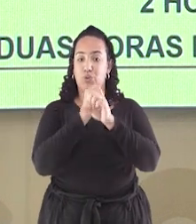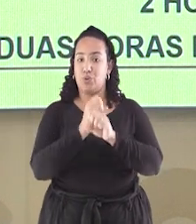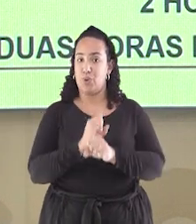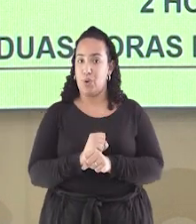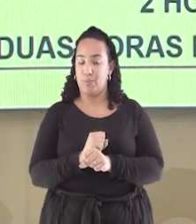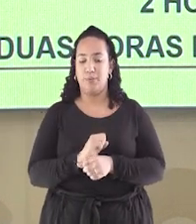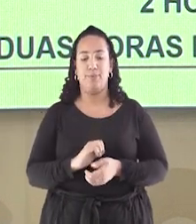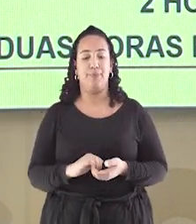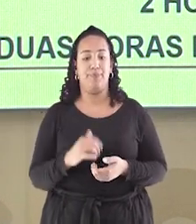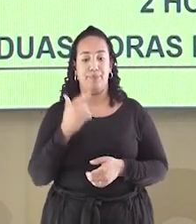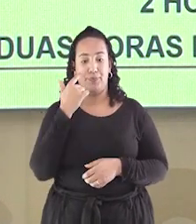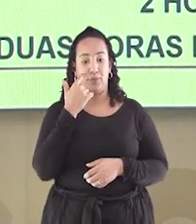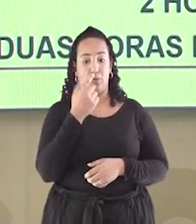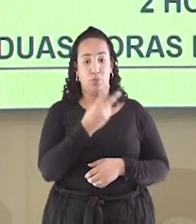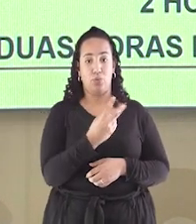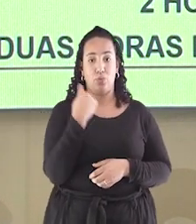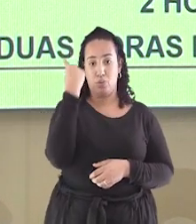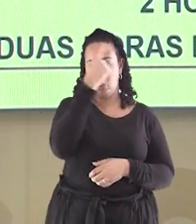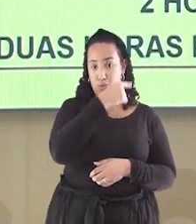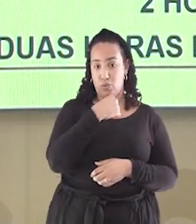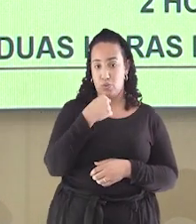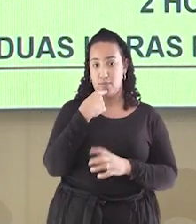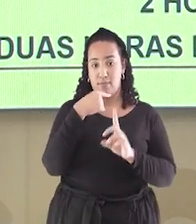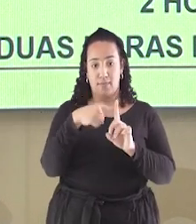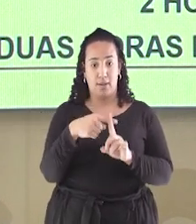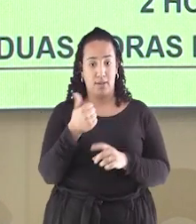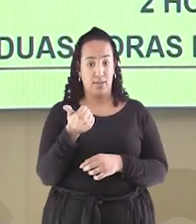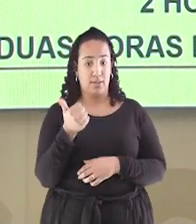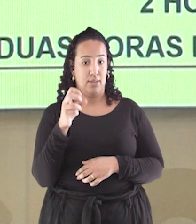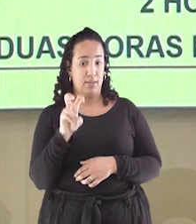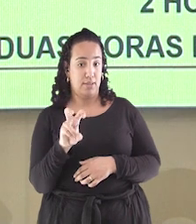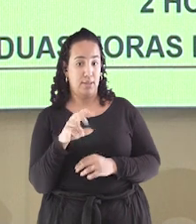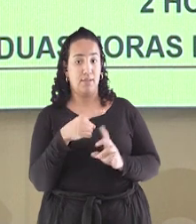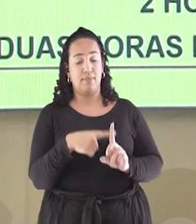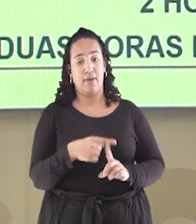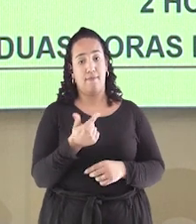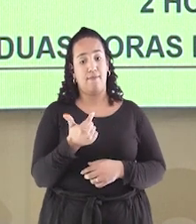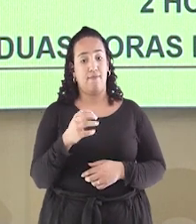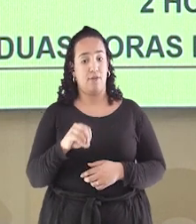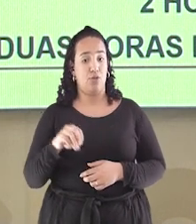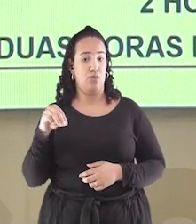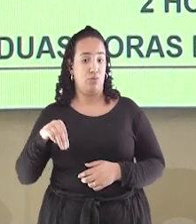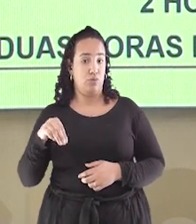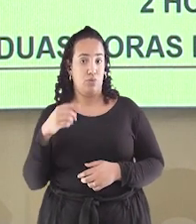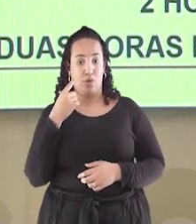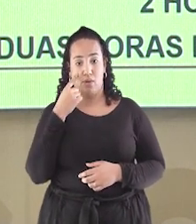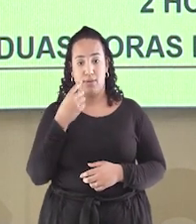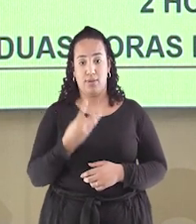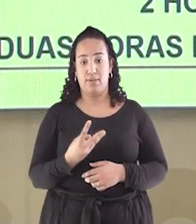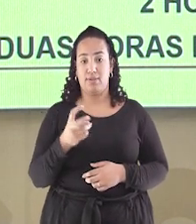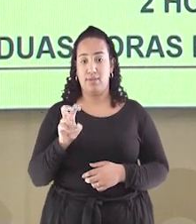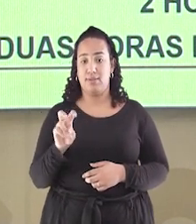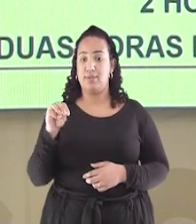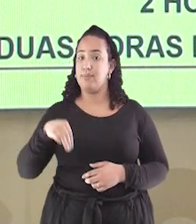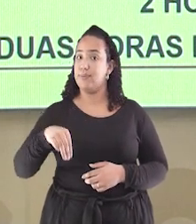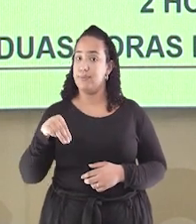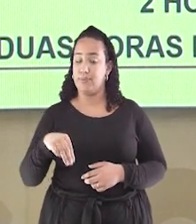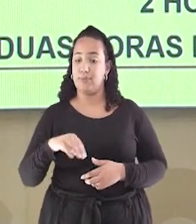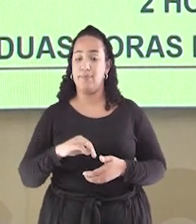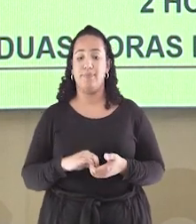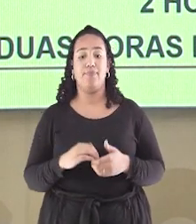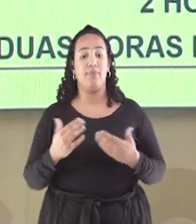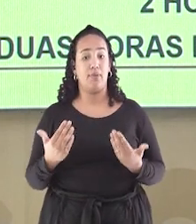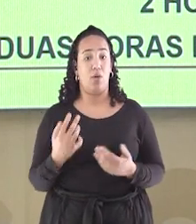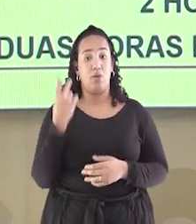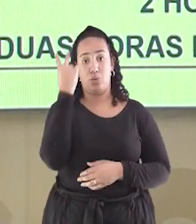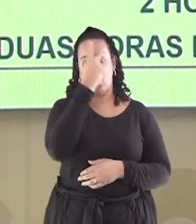somar. Então, nós temos 2 horas e 15 minutos mais 20 minutos, 35 minutos.